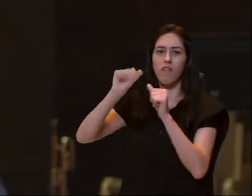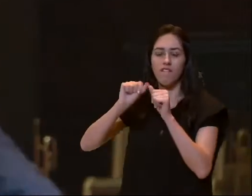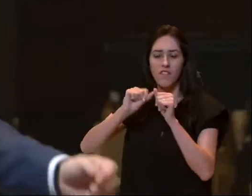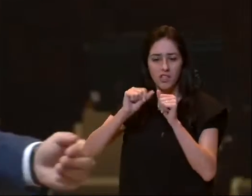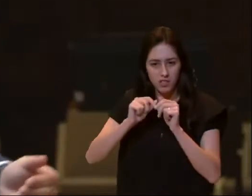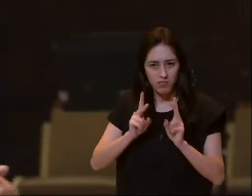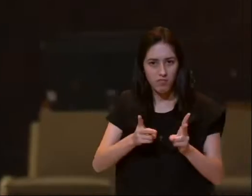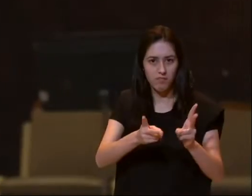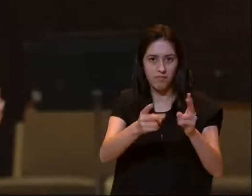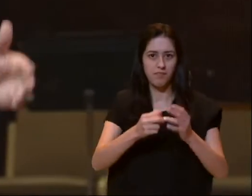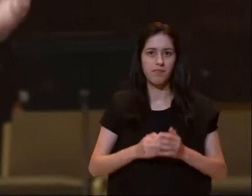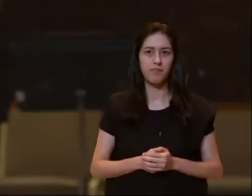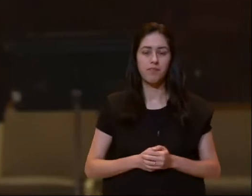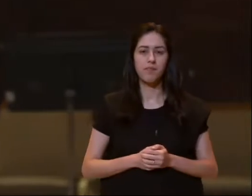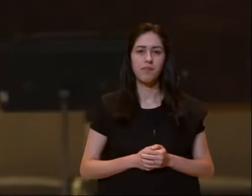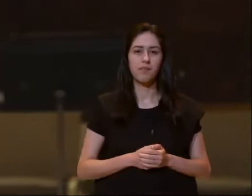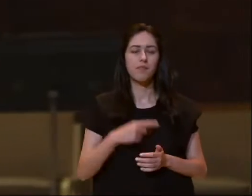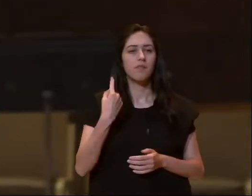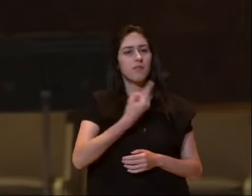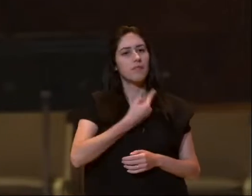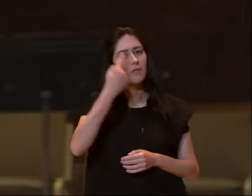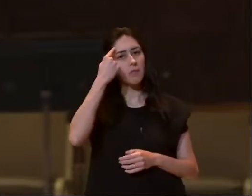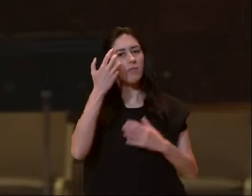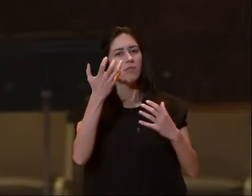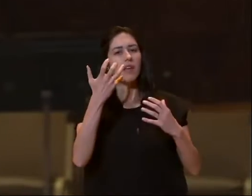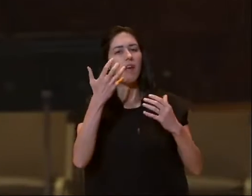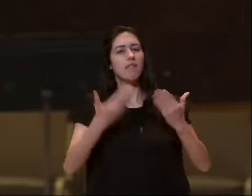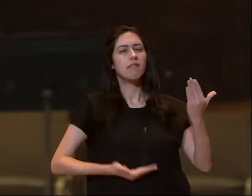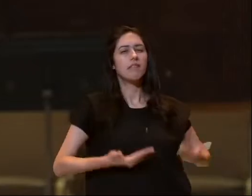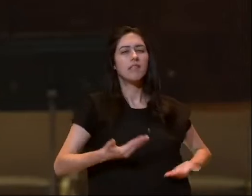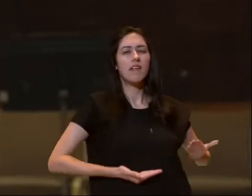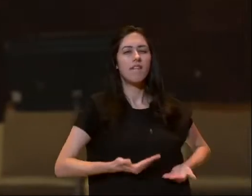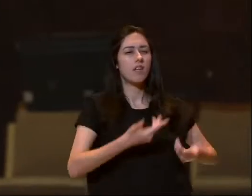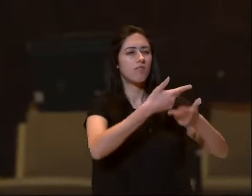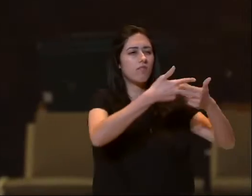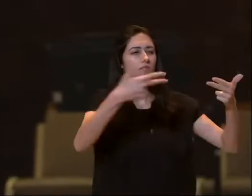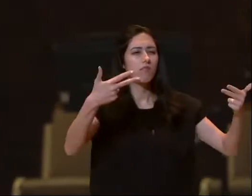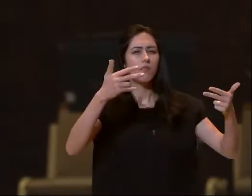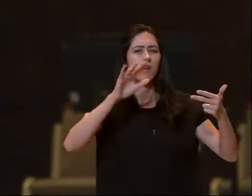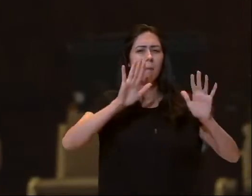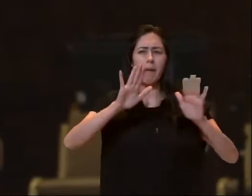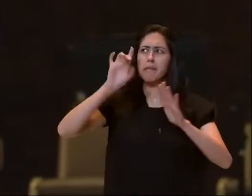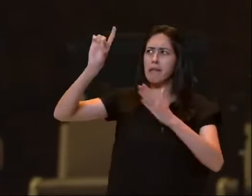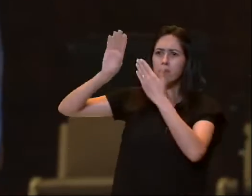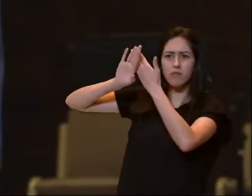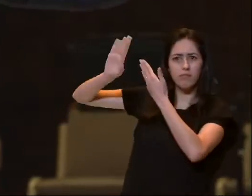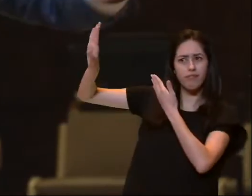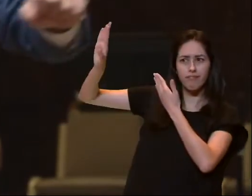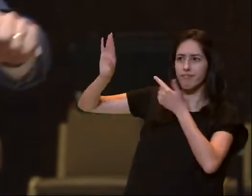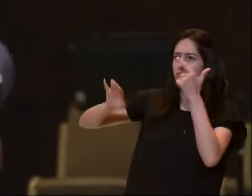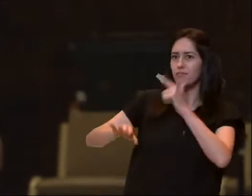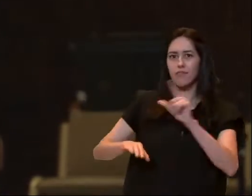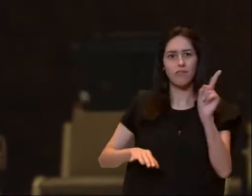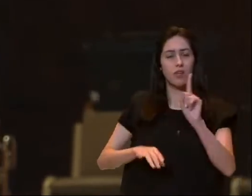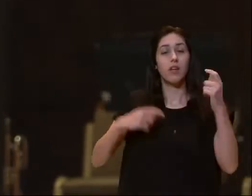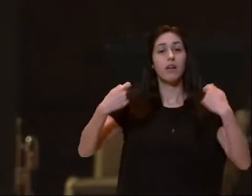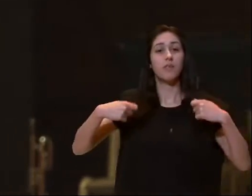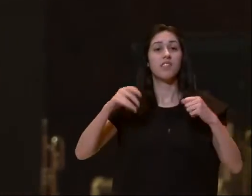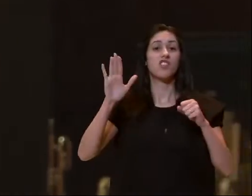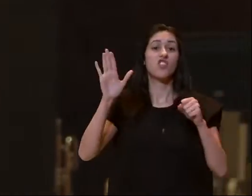ilusão tentar fazer a obra de Deus sem Deus. Por isso você precisa estar cheio do